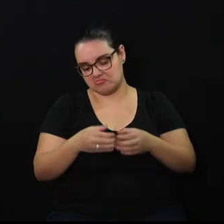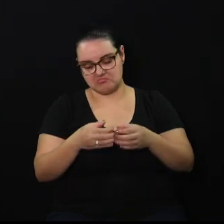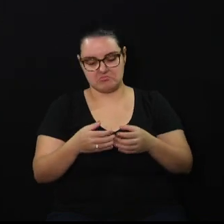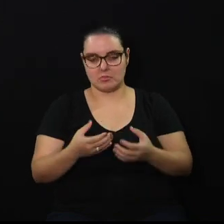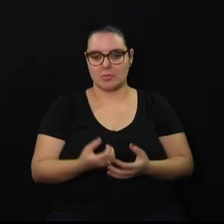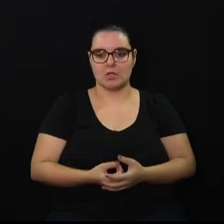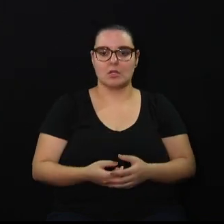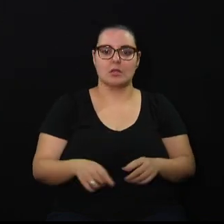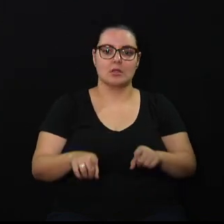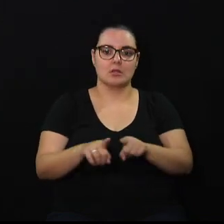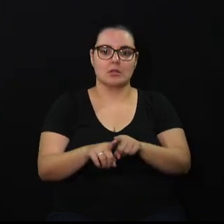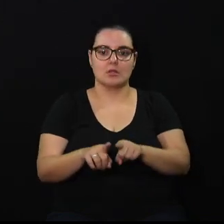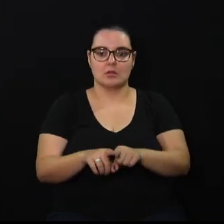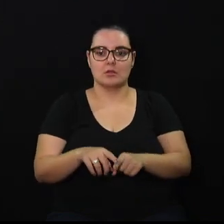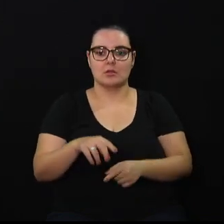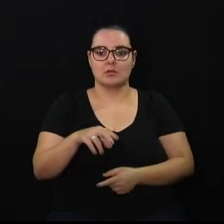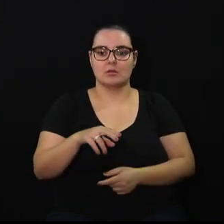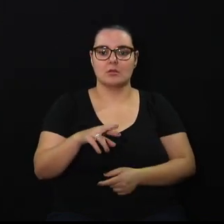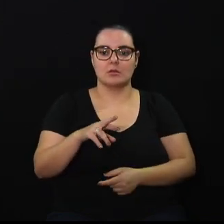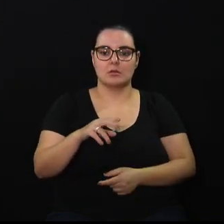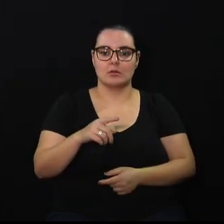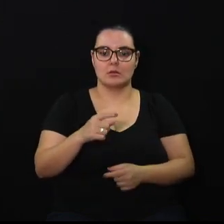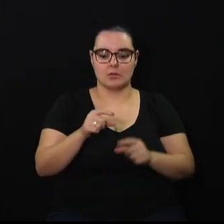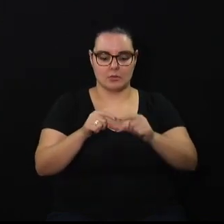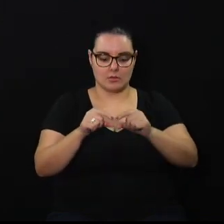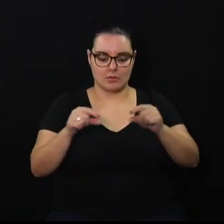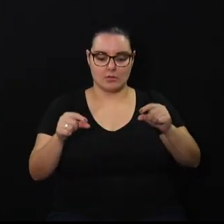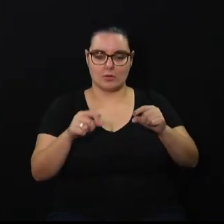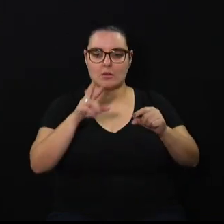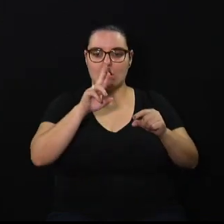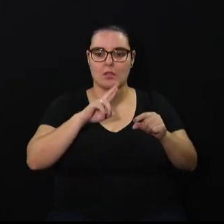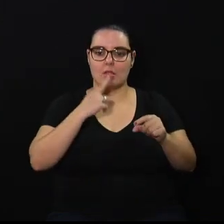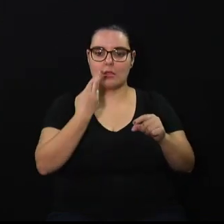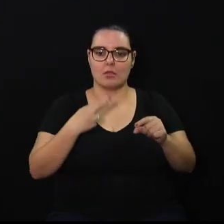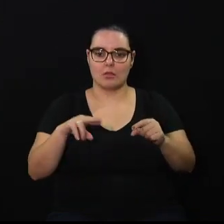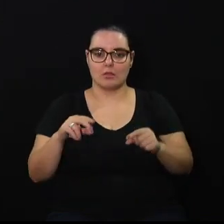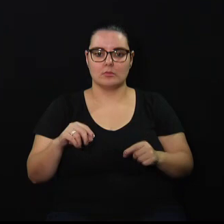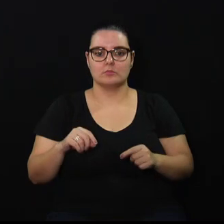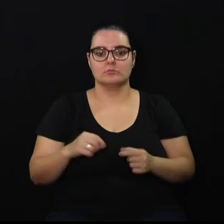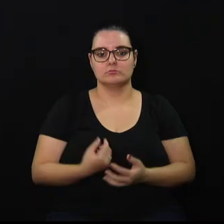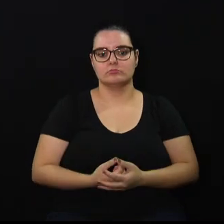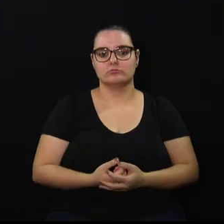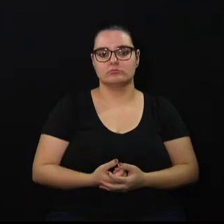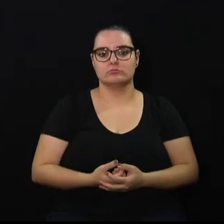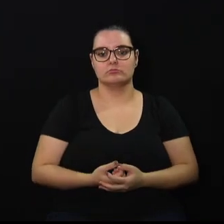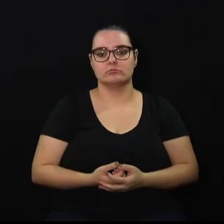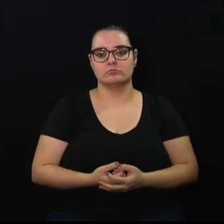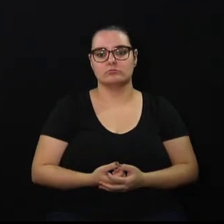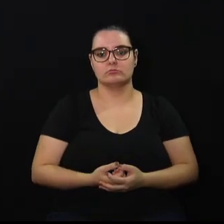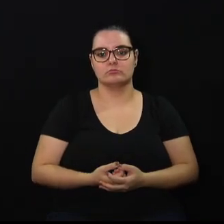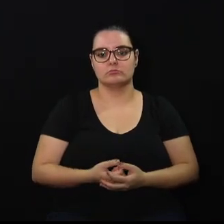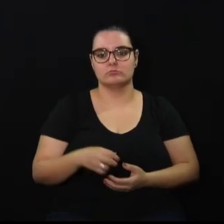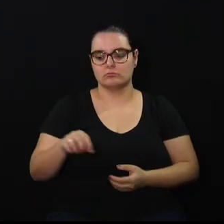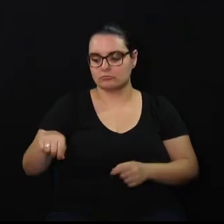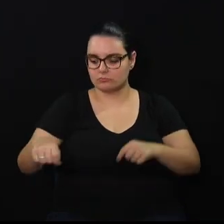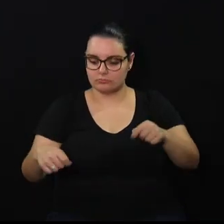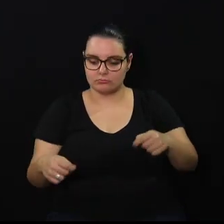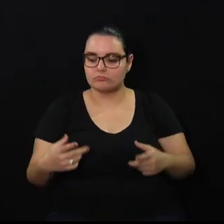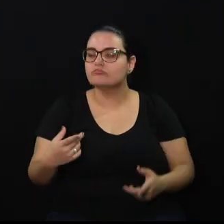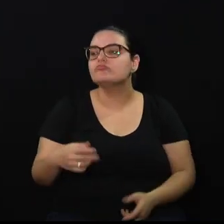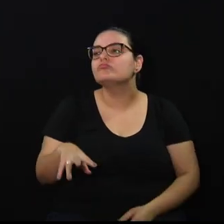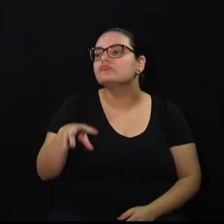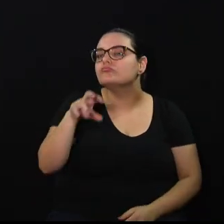pode buscar palito de sorvete brincar com esse palito de detalhe por perto de de de essências e tá sentindo o